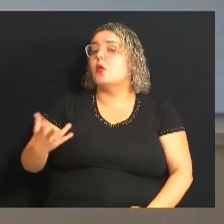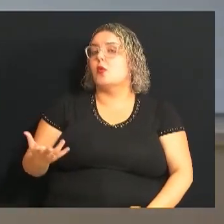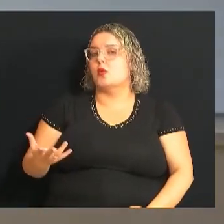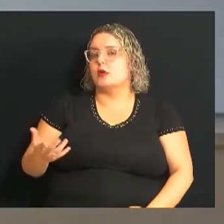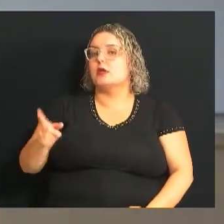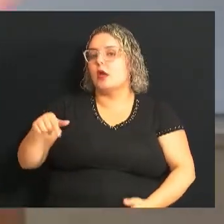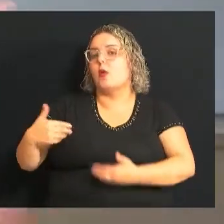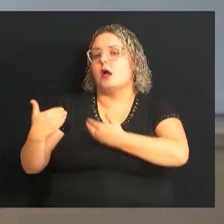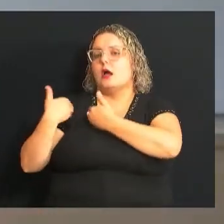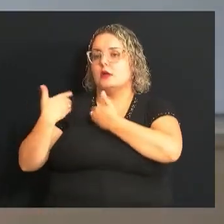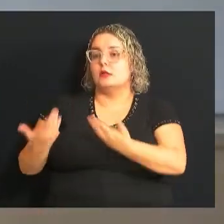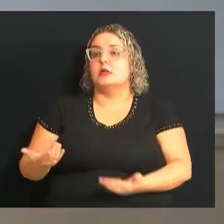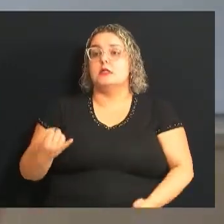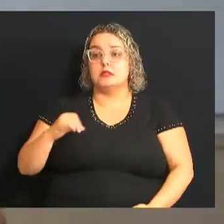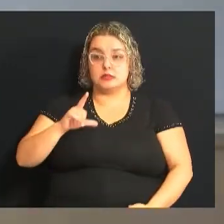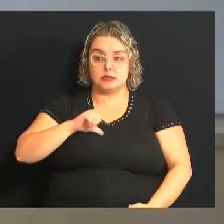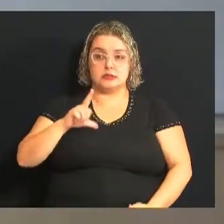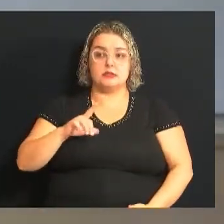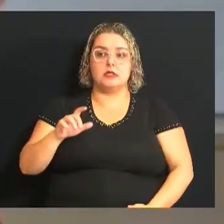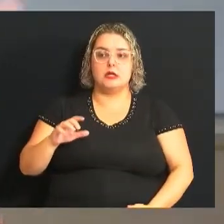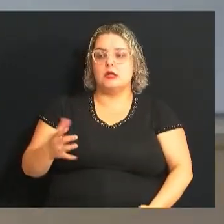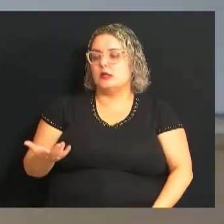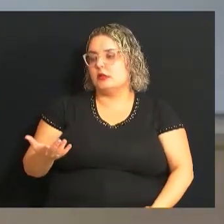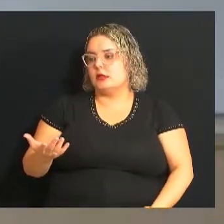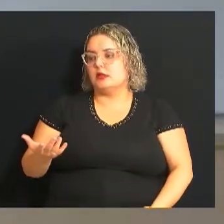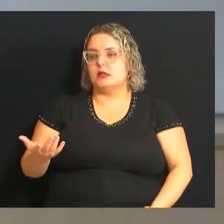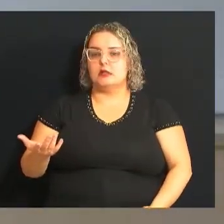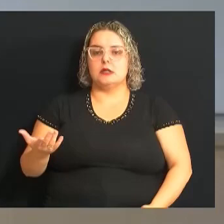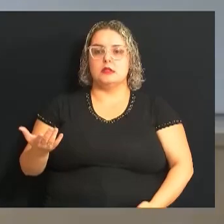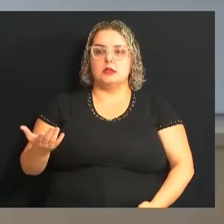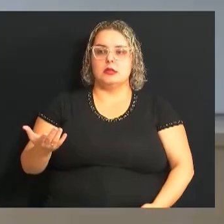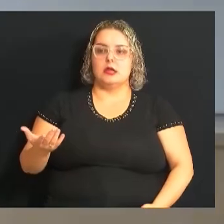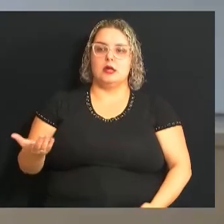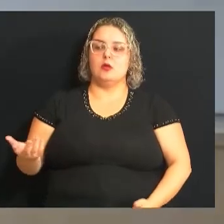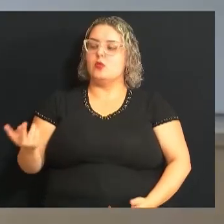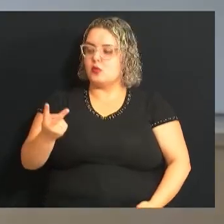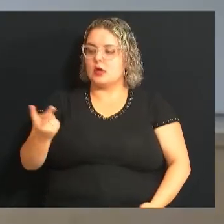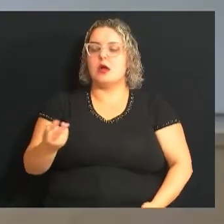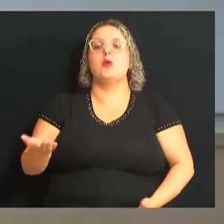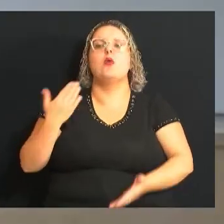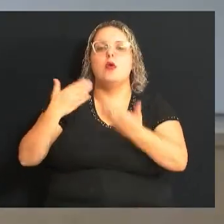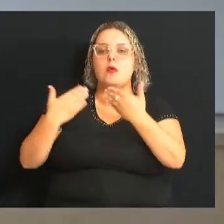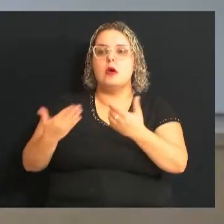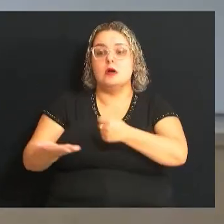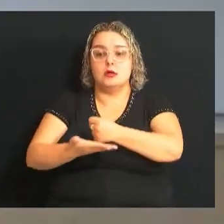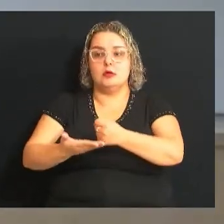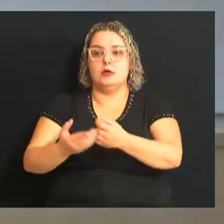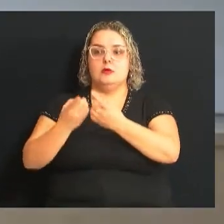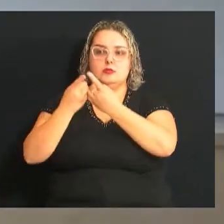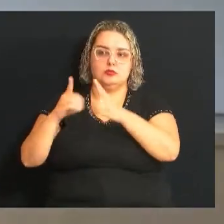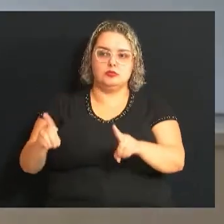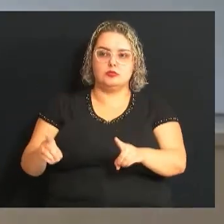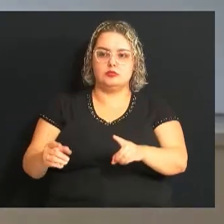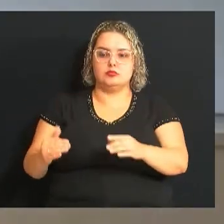ou não alienação. Um casal que dialoga, que conversa minimamente, tá? Que fez um divórcio consensual, pode